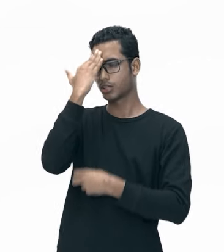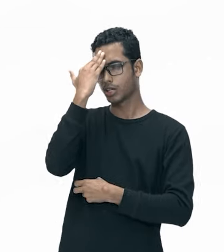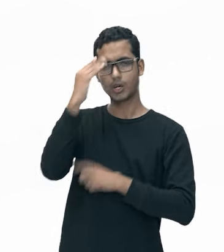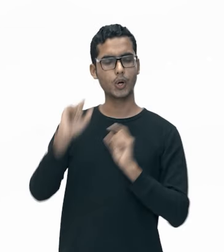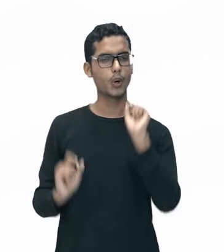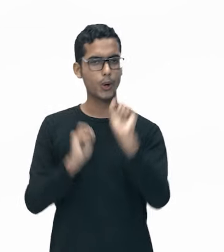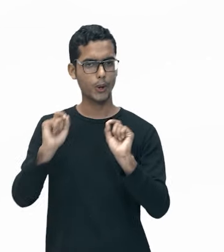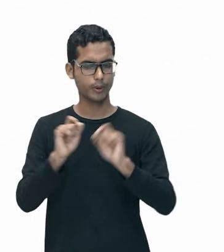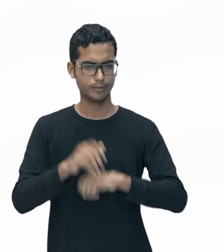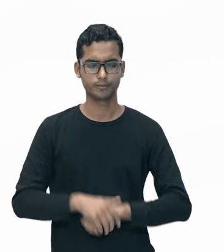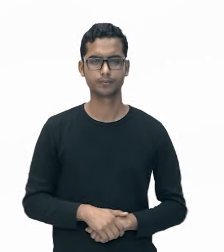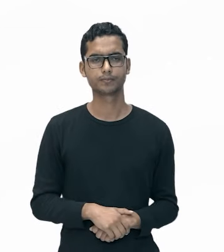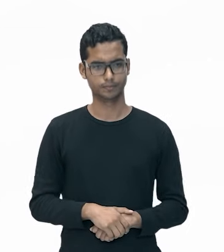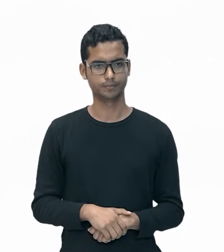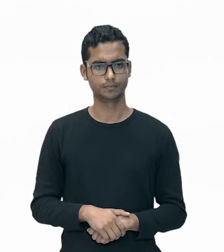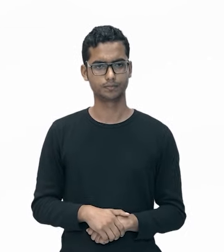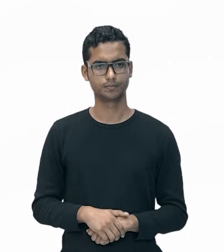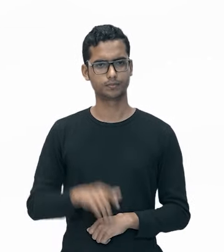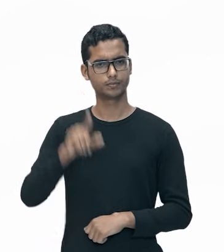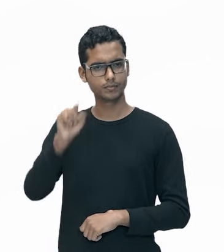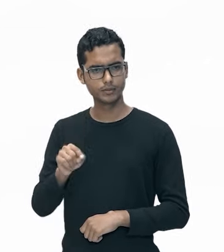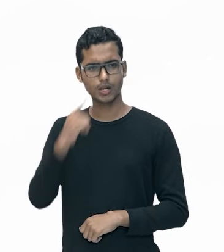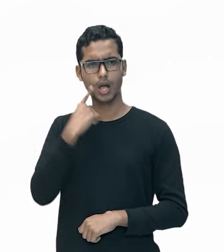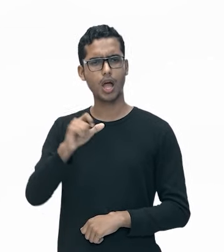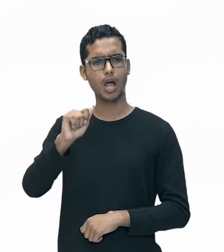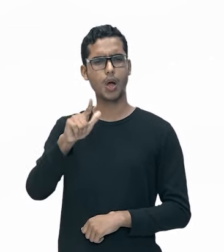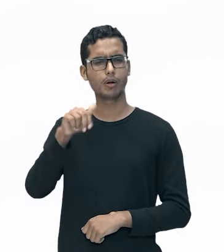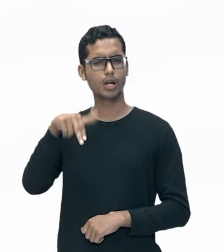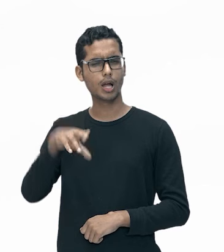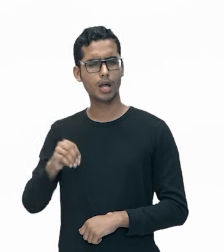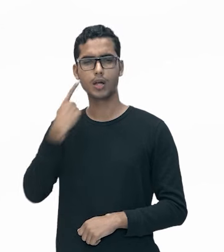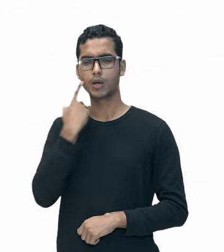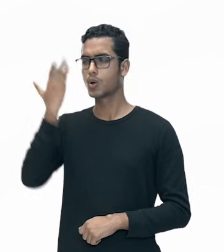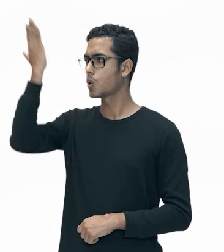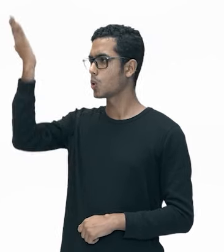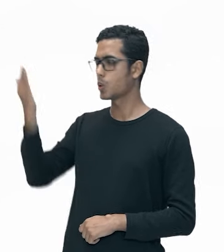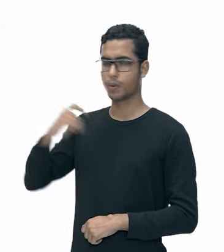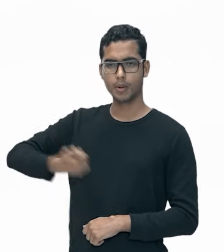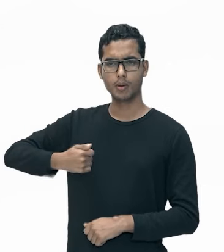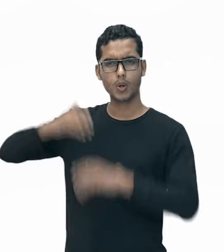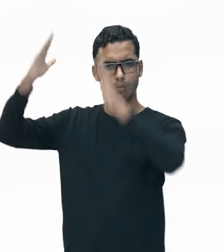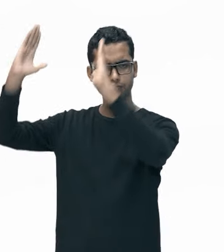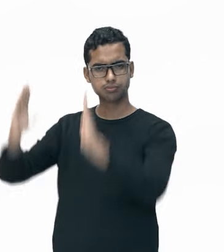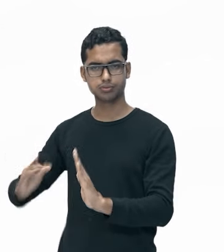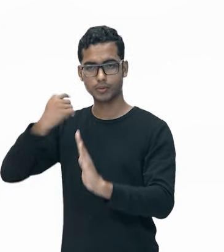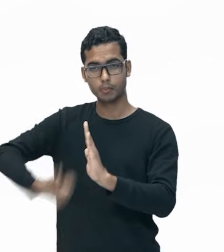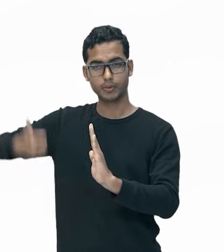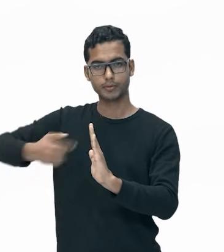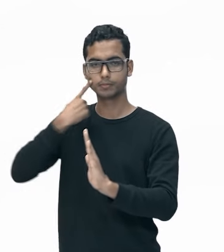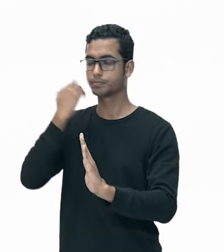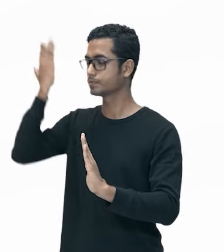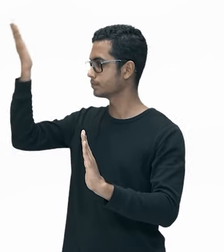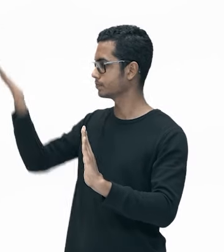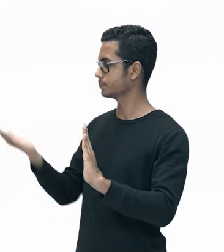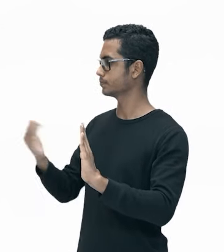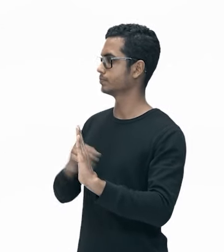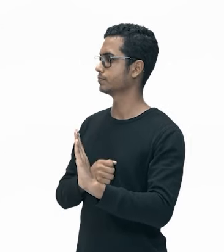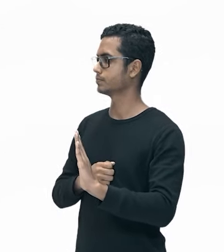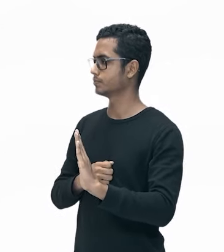composto é um alcano um alceno Alcino alcadieno ciclano cicleno aromático tá